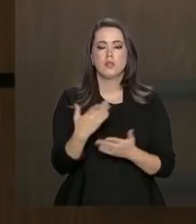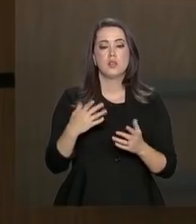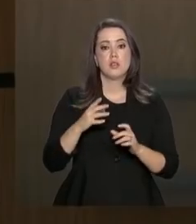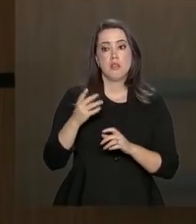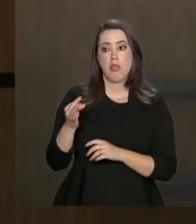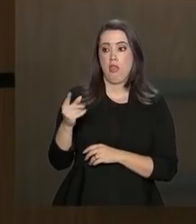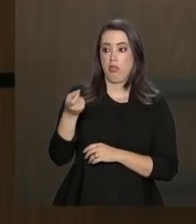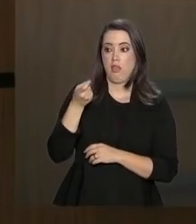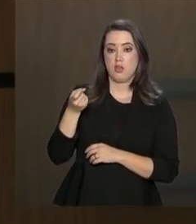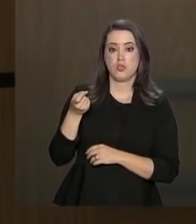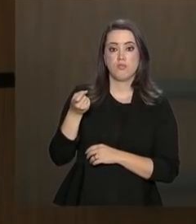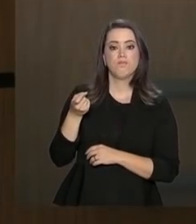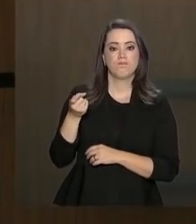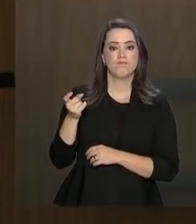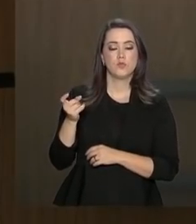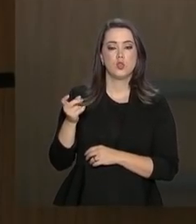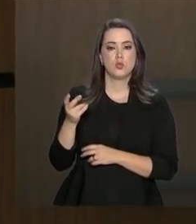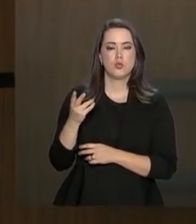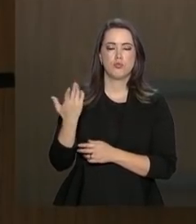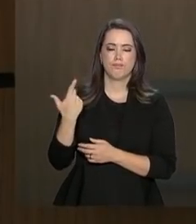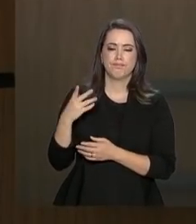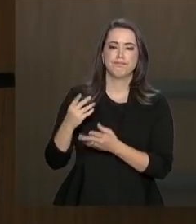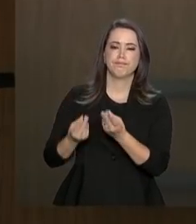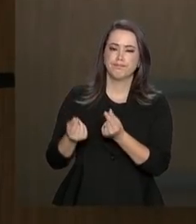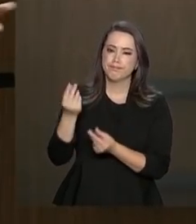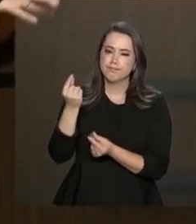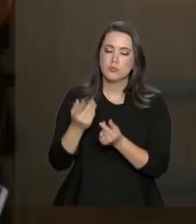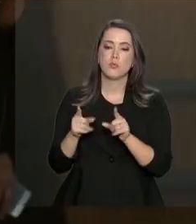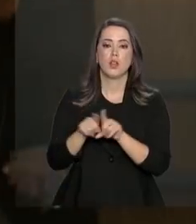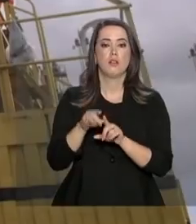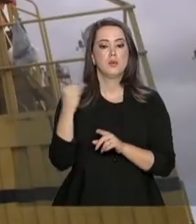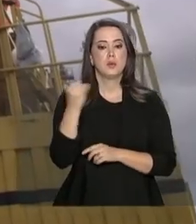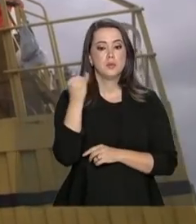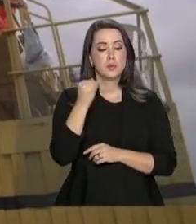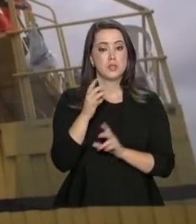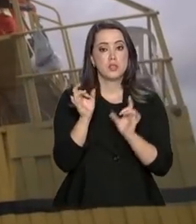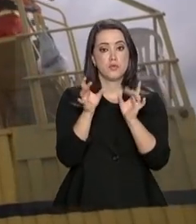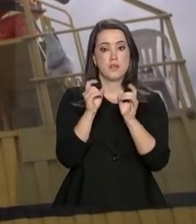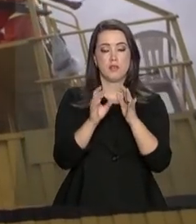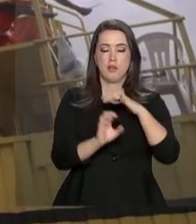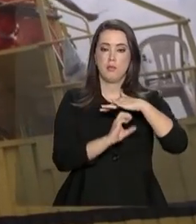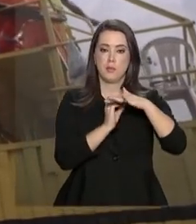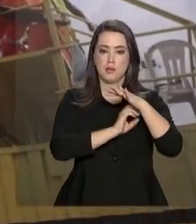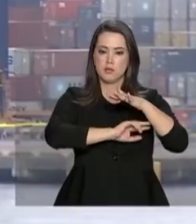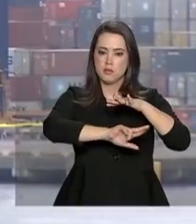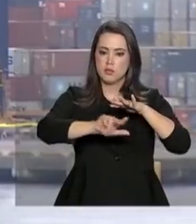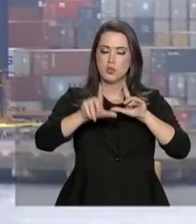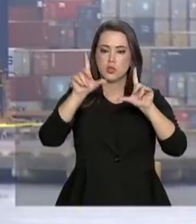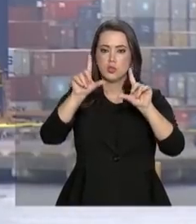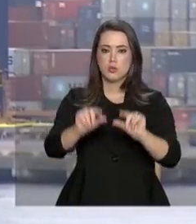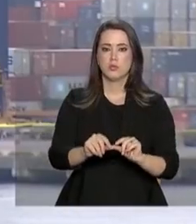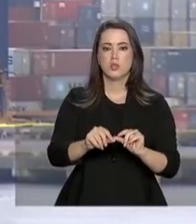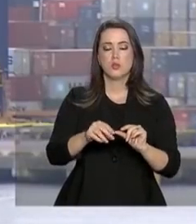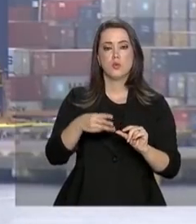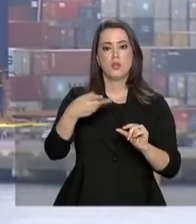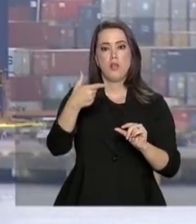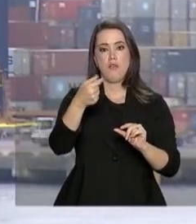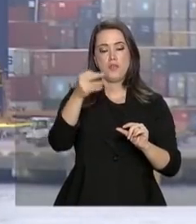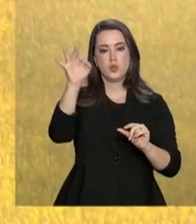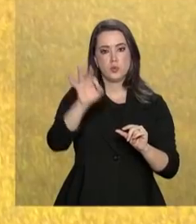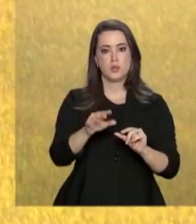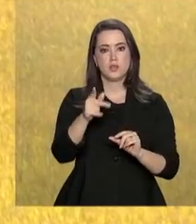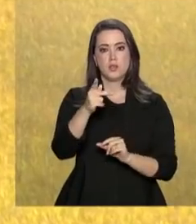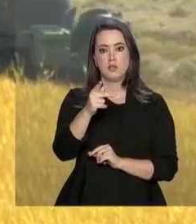câmbio Paulo Guedes também reafirmou a necessidade de fazer privatizações e de diminuir a carga tributária para cerca de 20% do